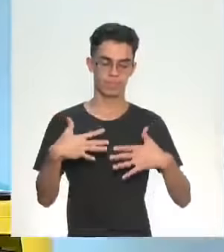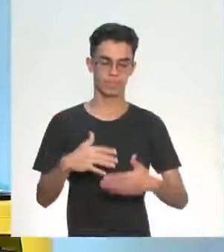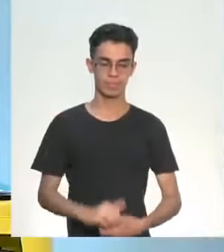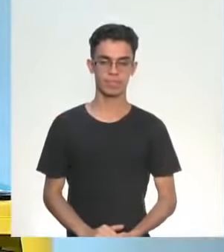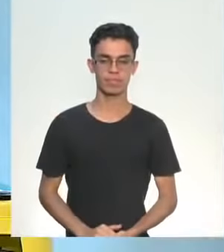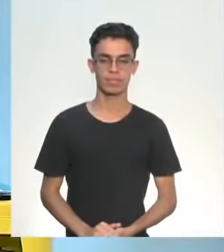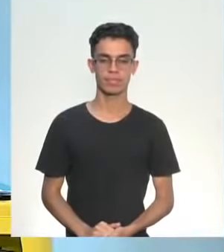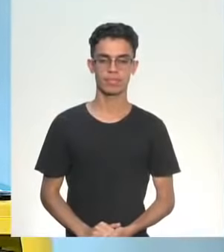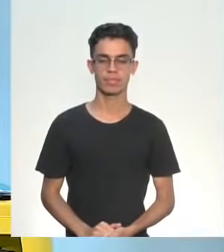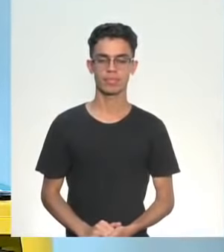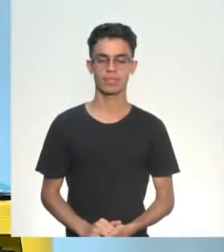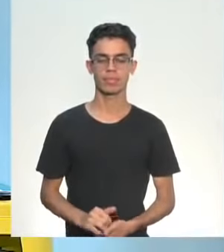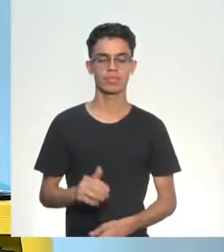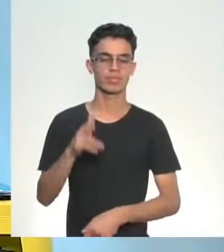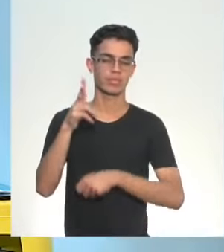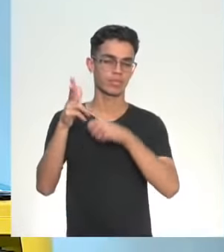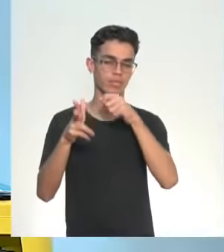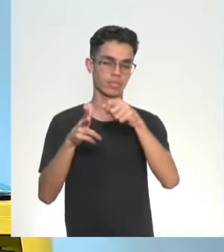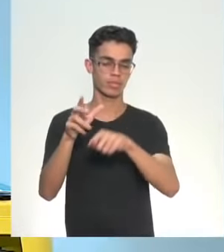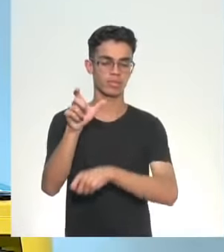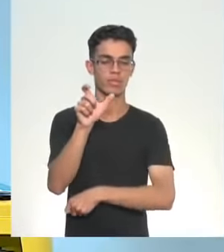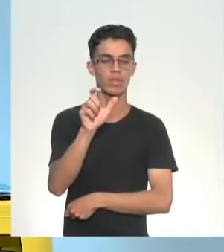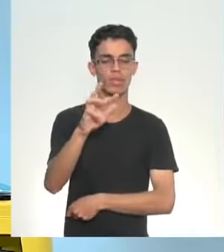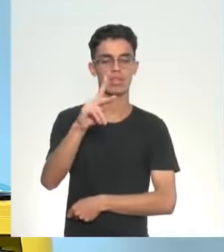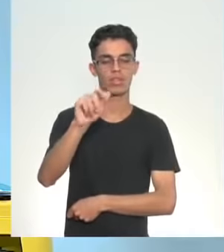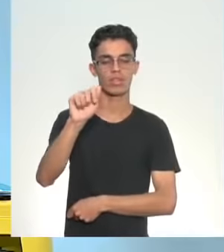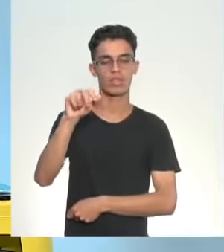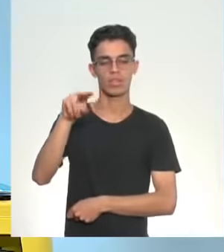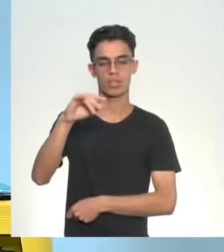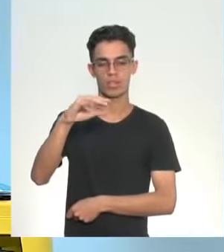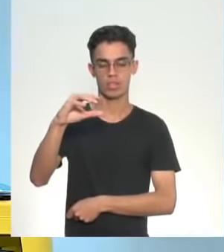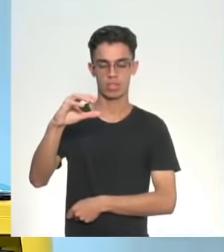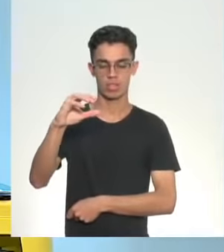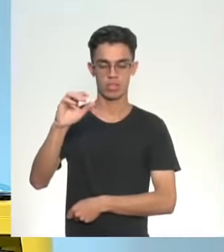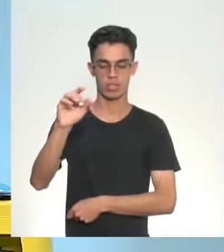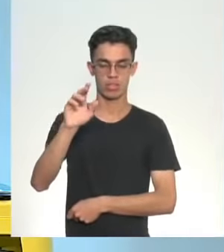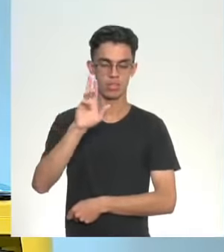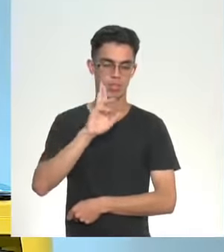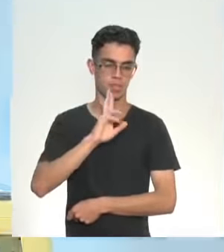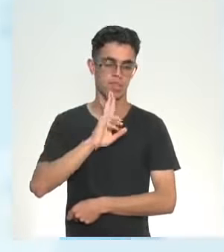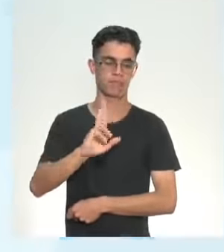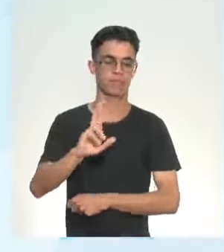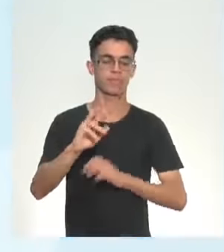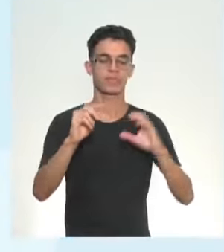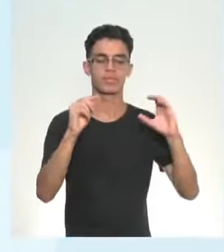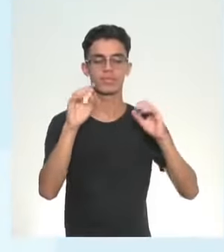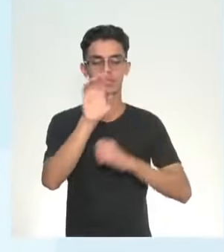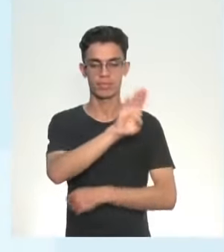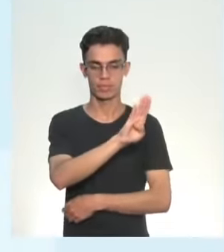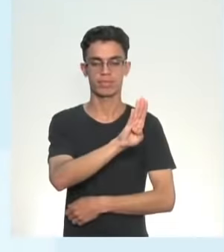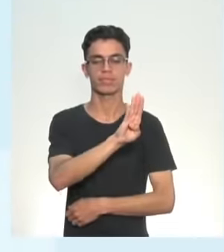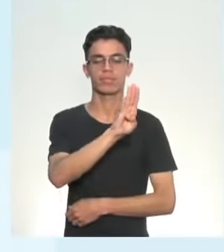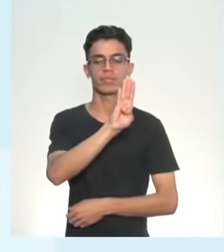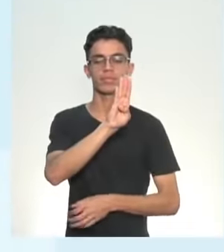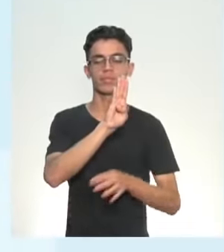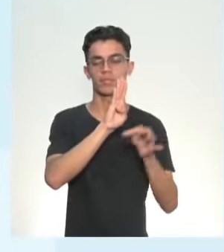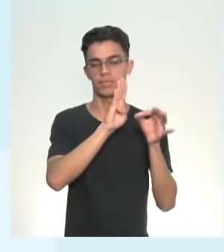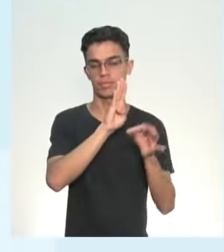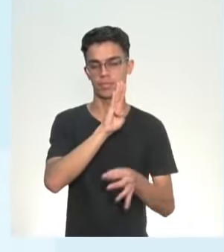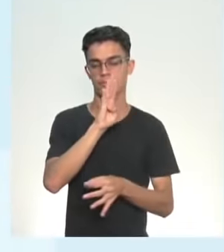então acordem toda viriam a palavra pena que significa e a letrinha B and string Fairy